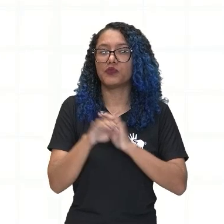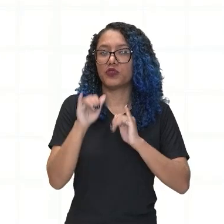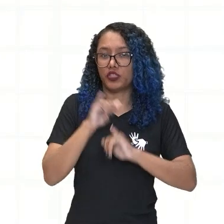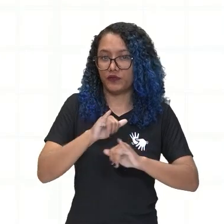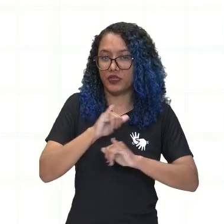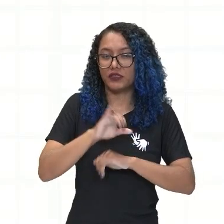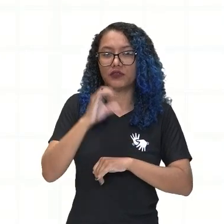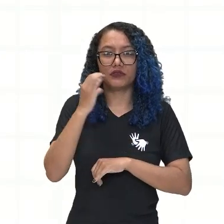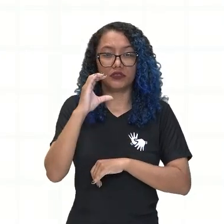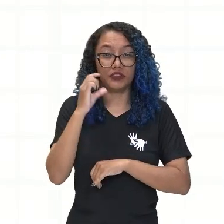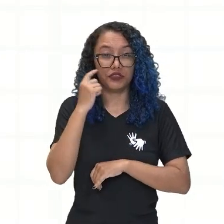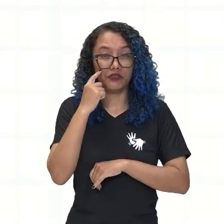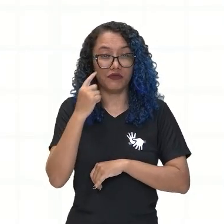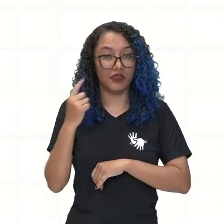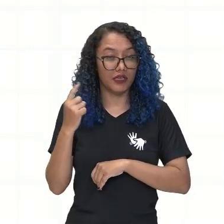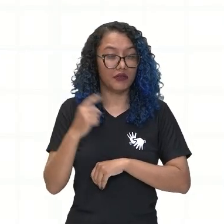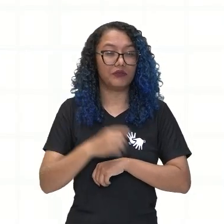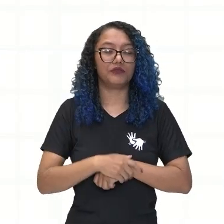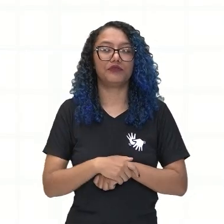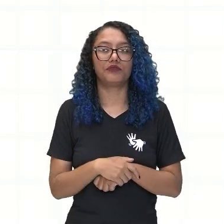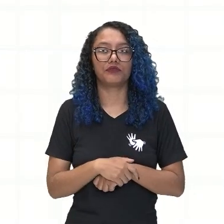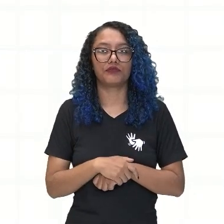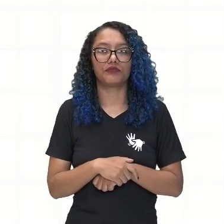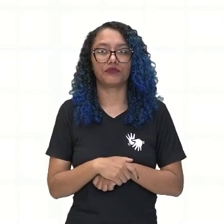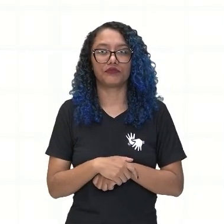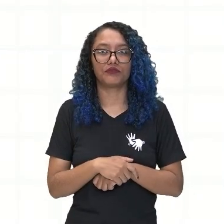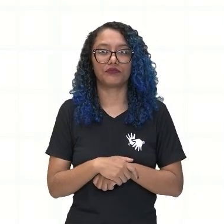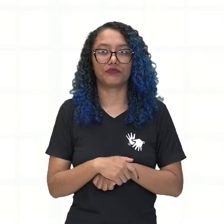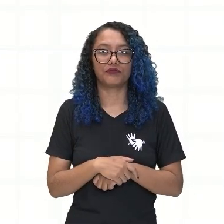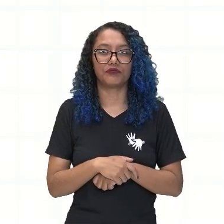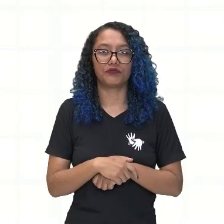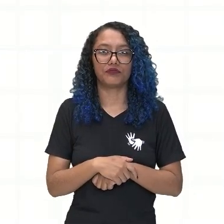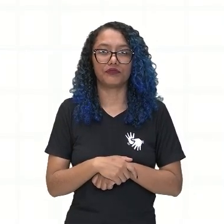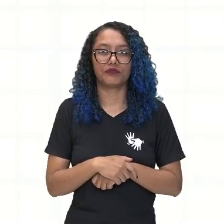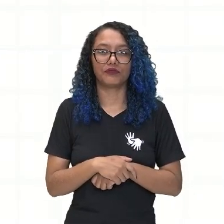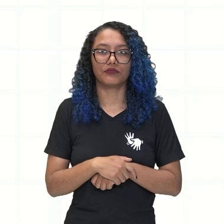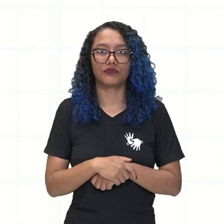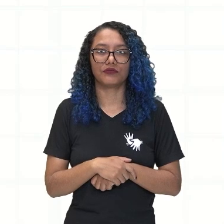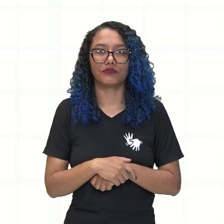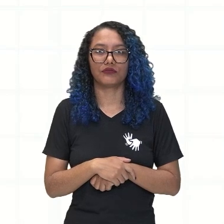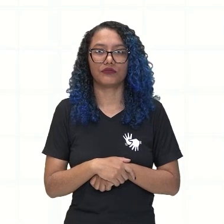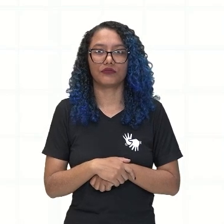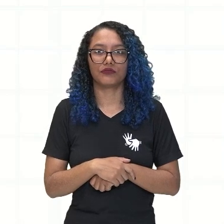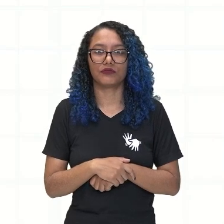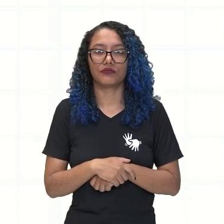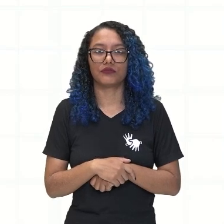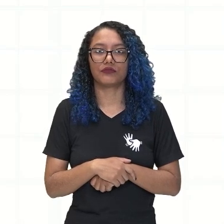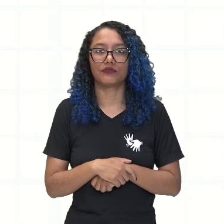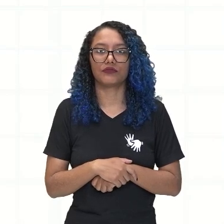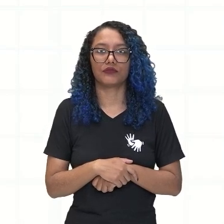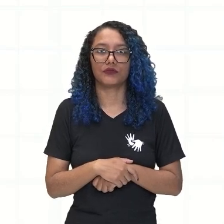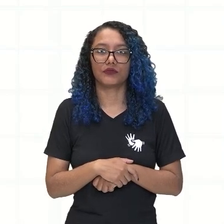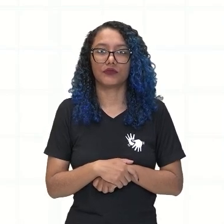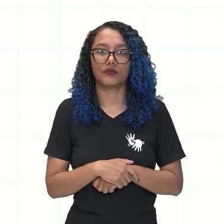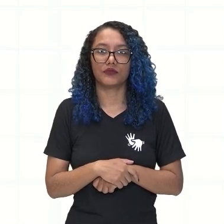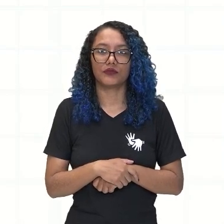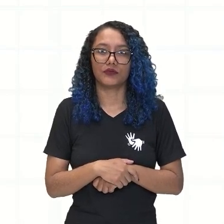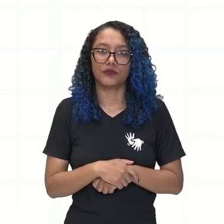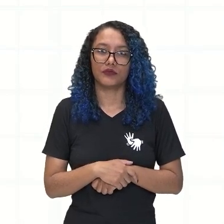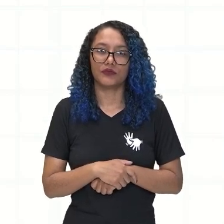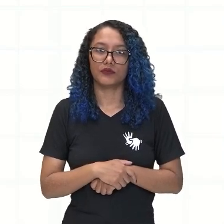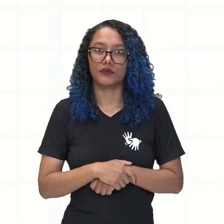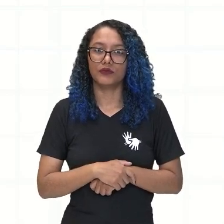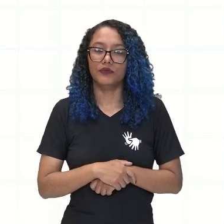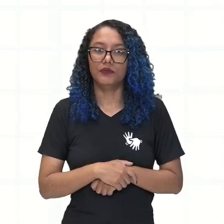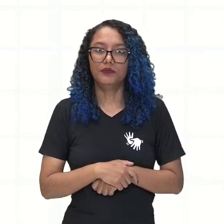Olha só, vamos analisar? Vamos analisar o conceito? Muito bem. Vamos analisar o conceito? Temos aqui, ó,